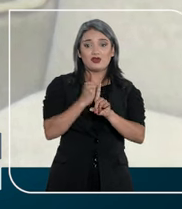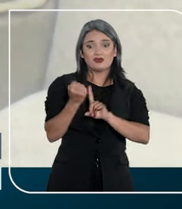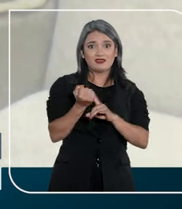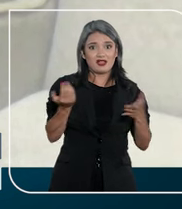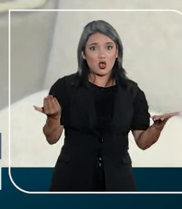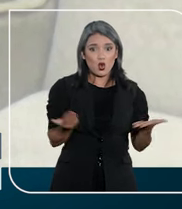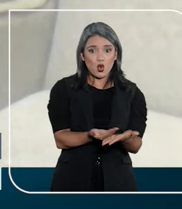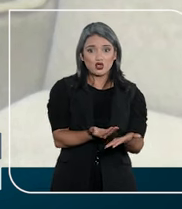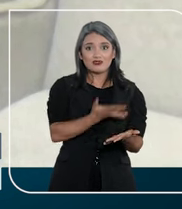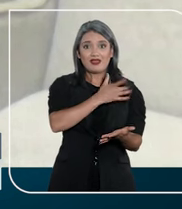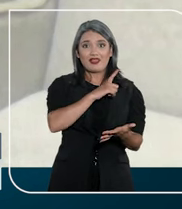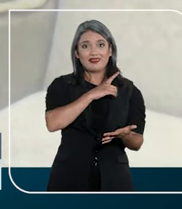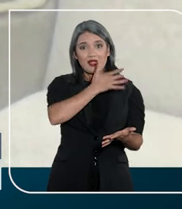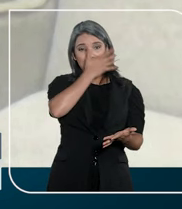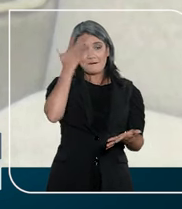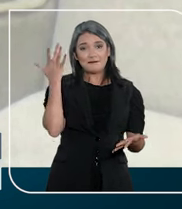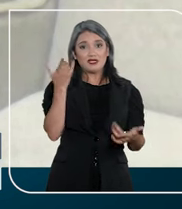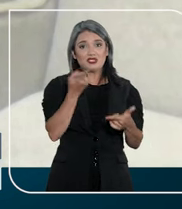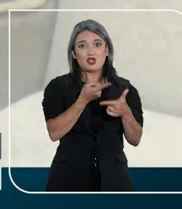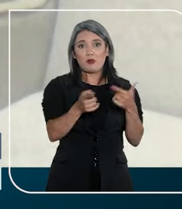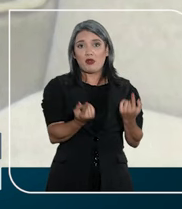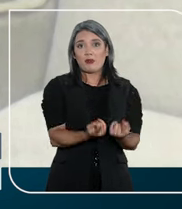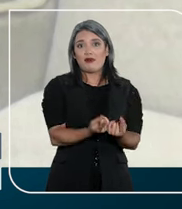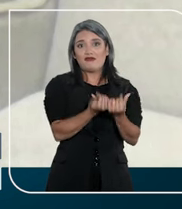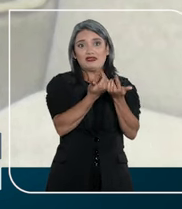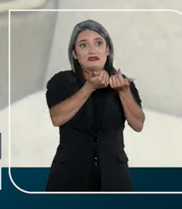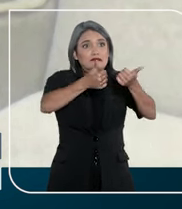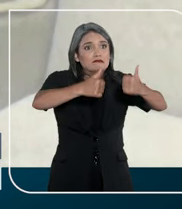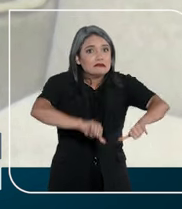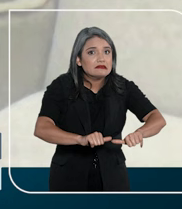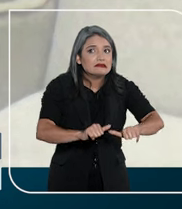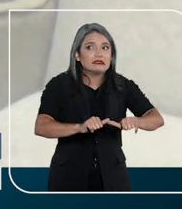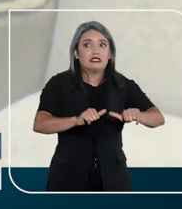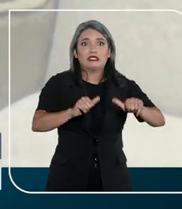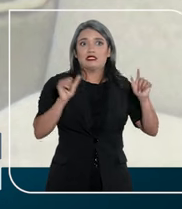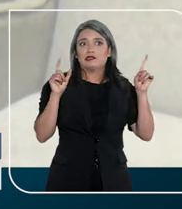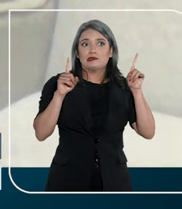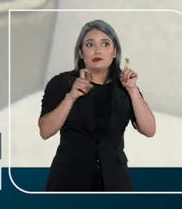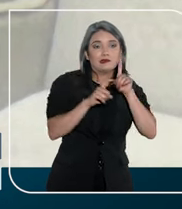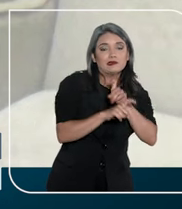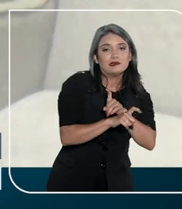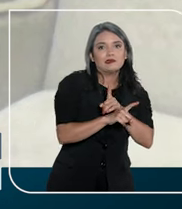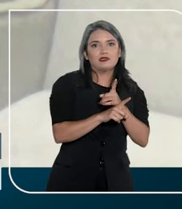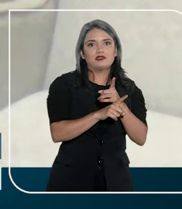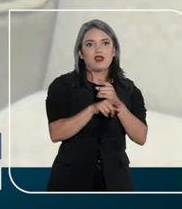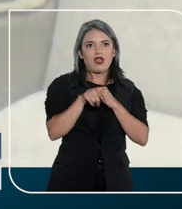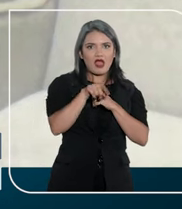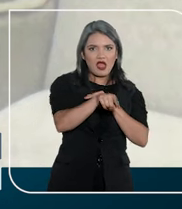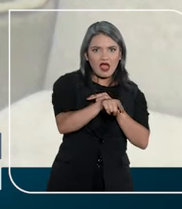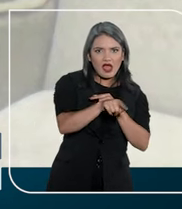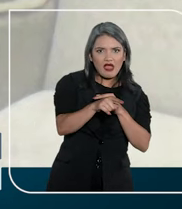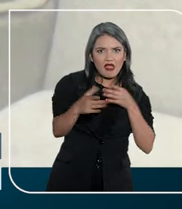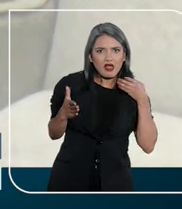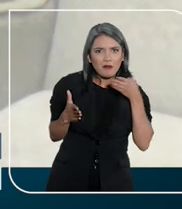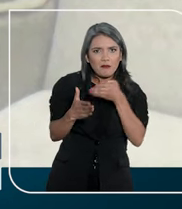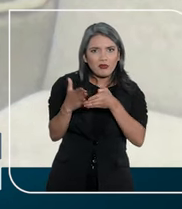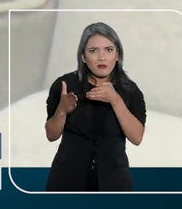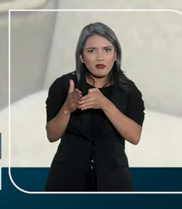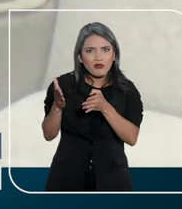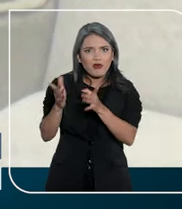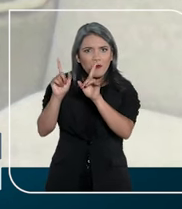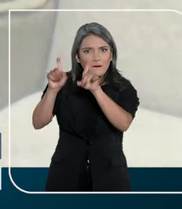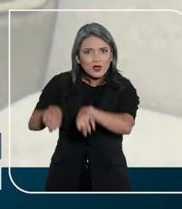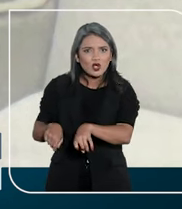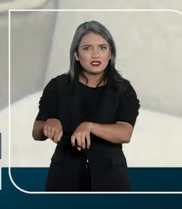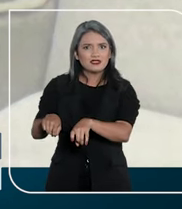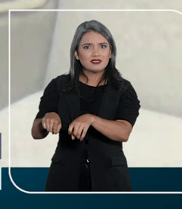com graves problemas sociais, financeiros, e isso, evidentemente, seria um obstáculo ao acesso dessas